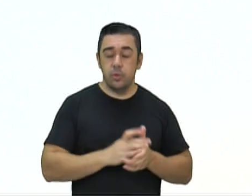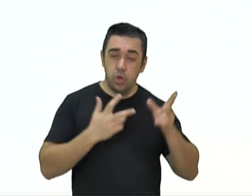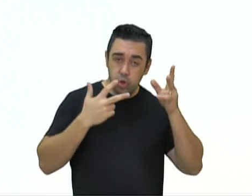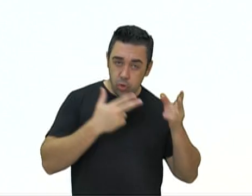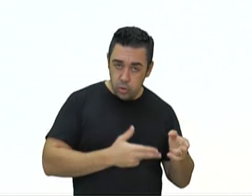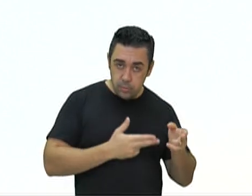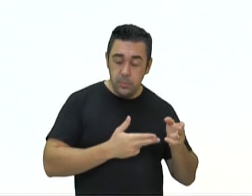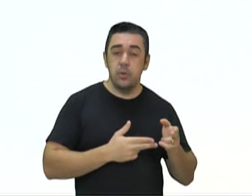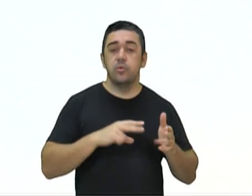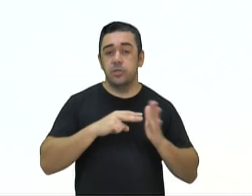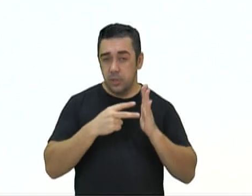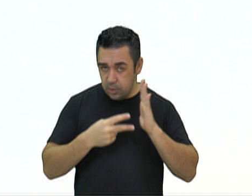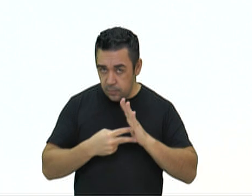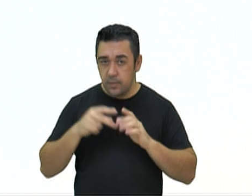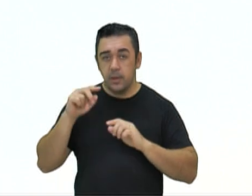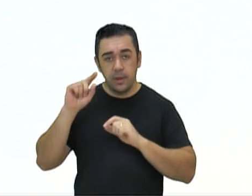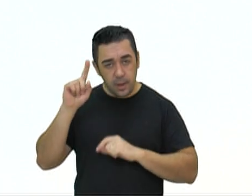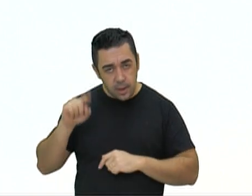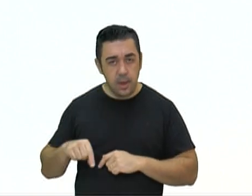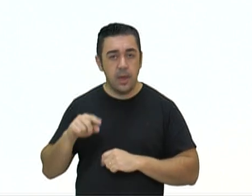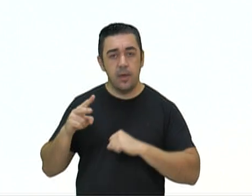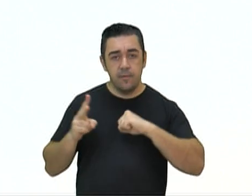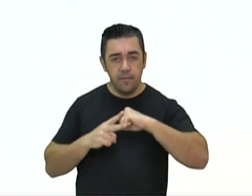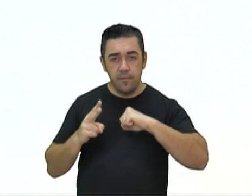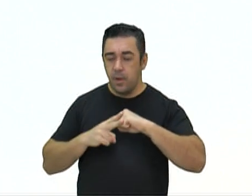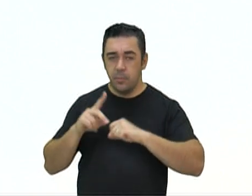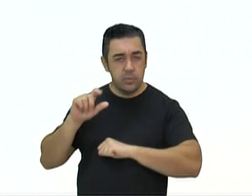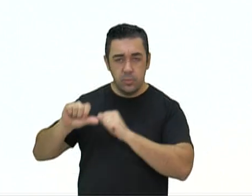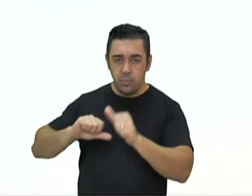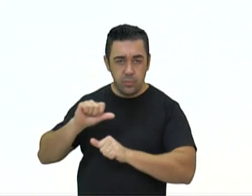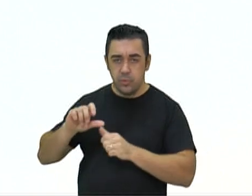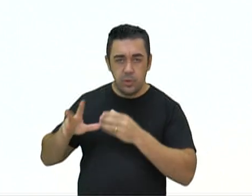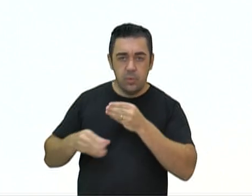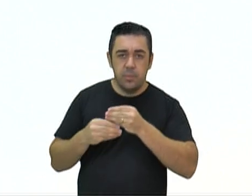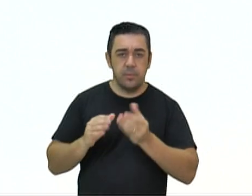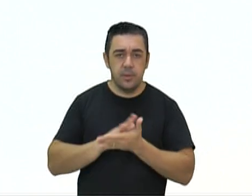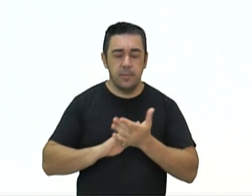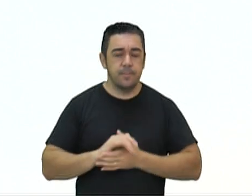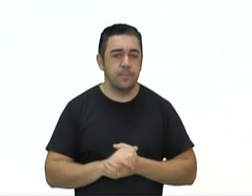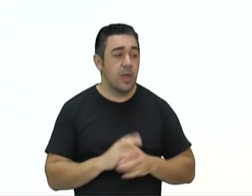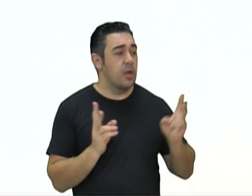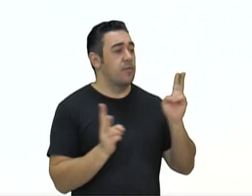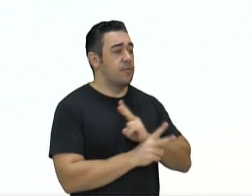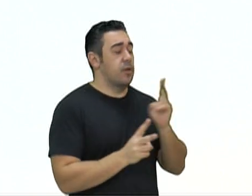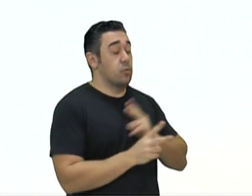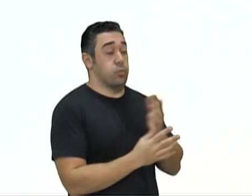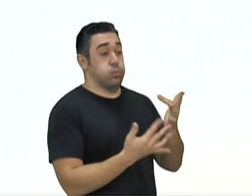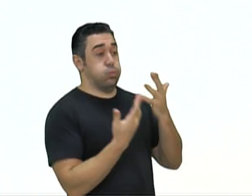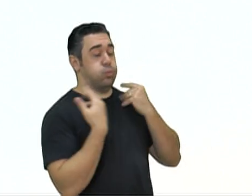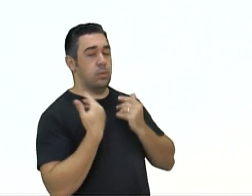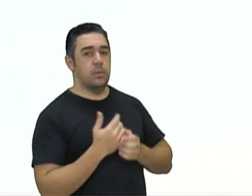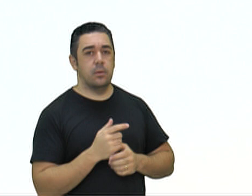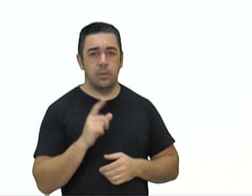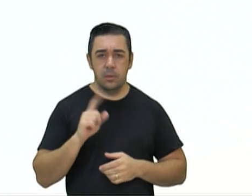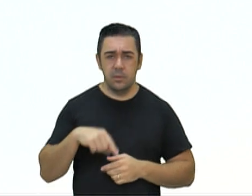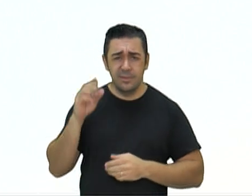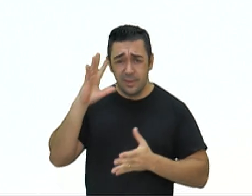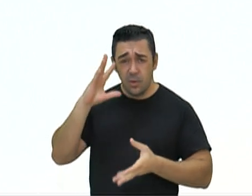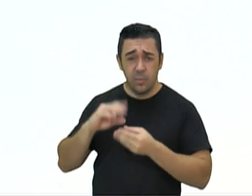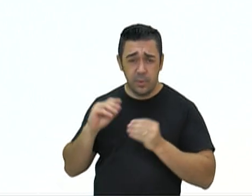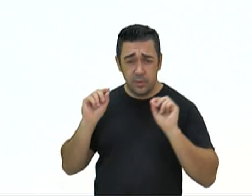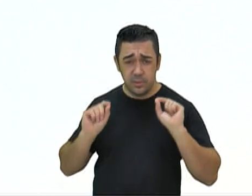aqui nesse contexto também é um verbo intransitivo. E o vento soprou, ponto final, deu para entender o que aconteceu com o